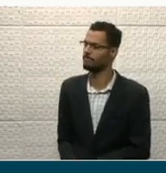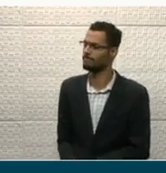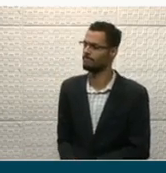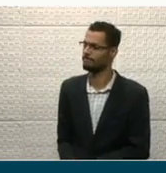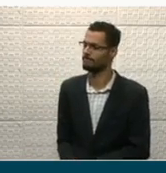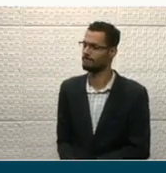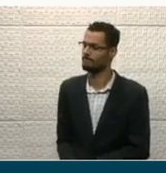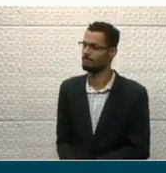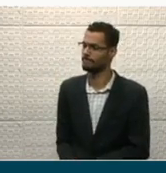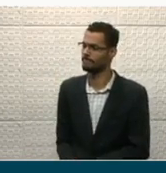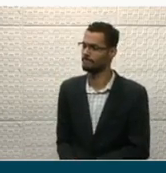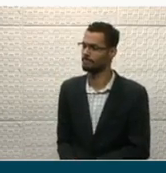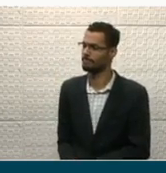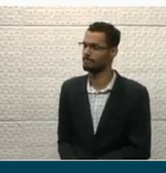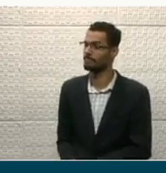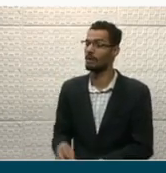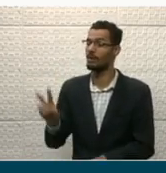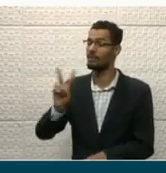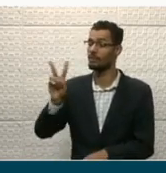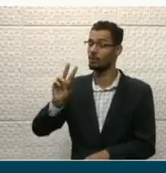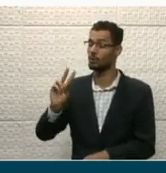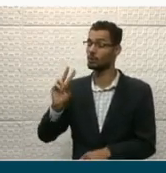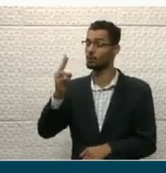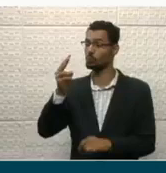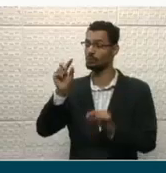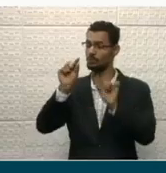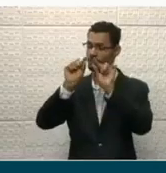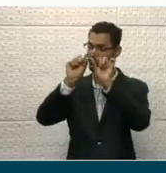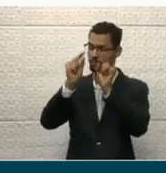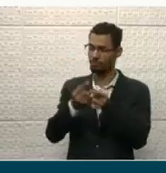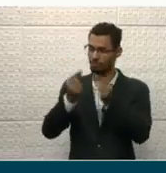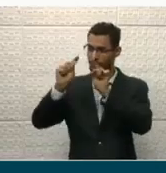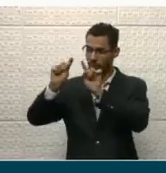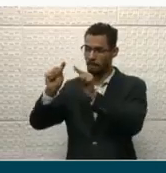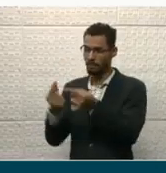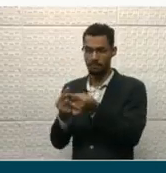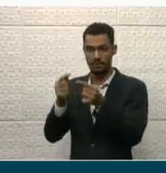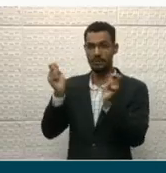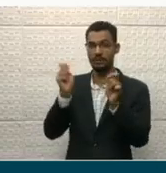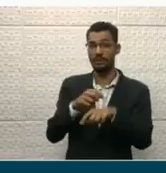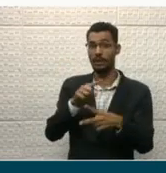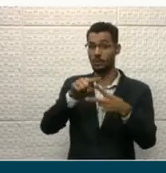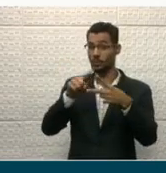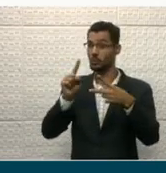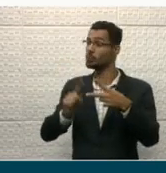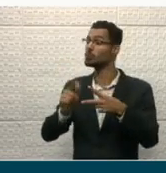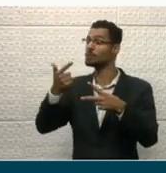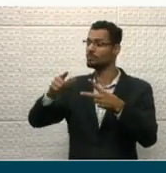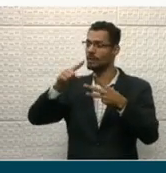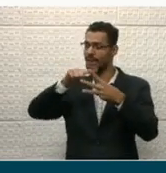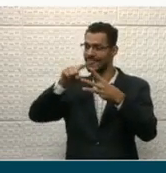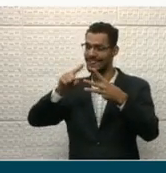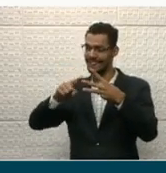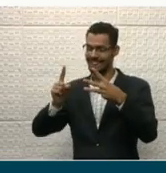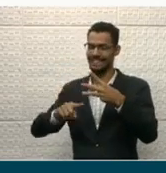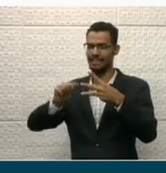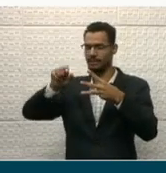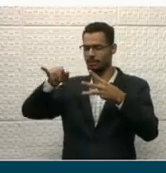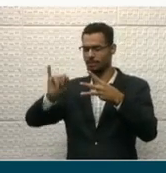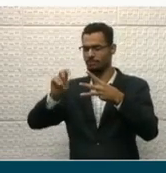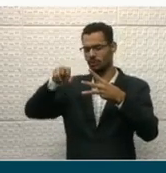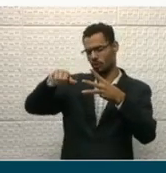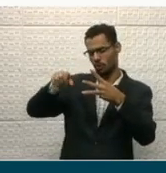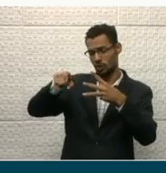x. Vetores de duas coordenadas, ou duas componentes, em vetores de três componentes. Se